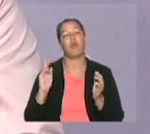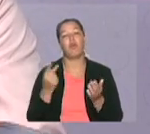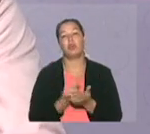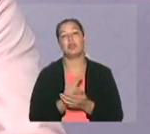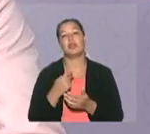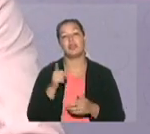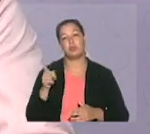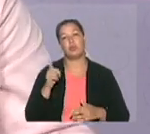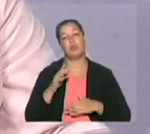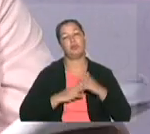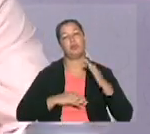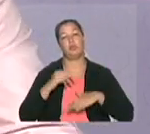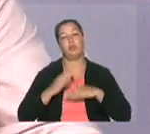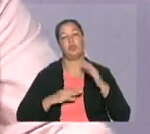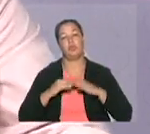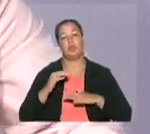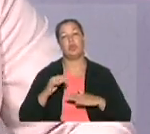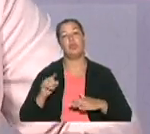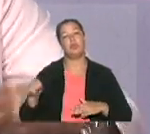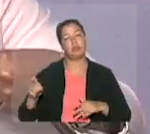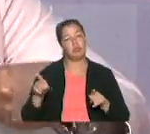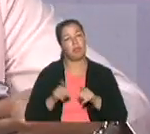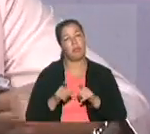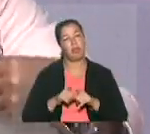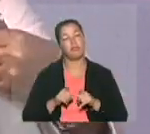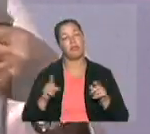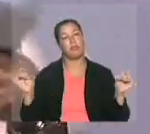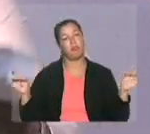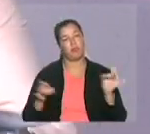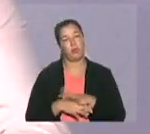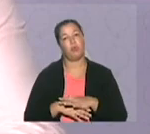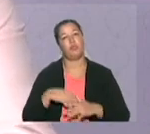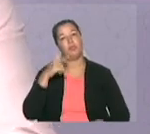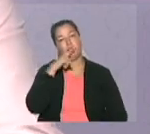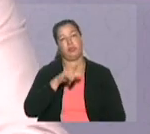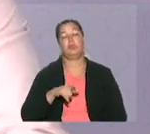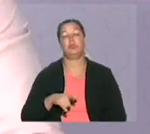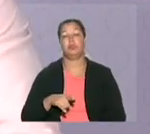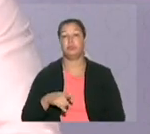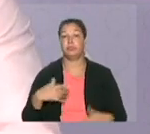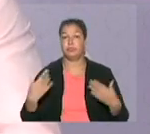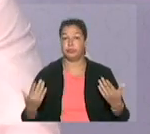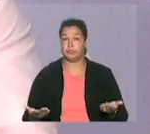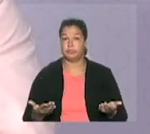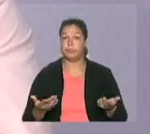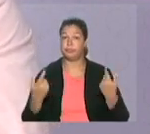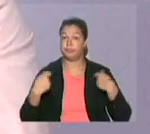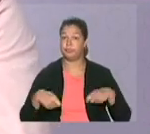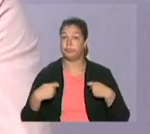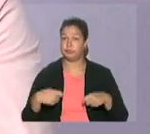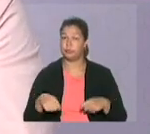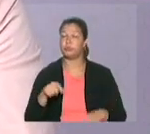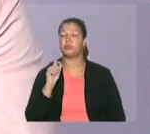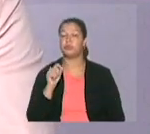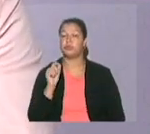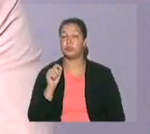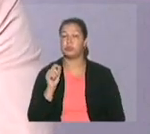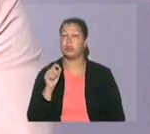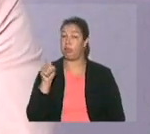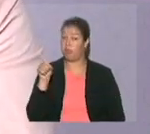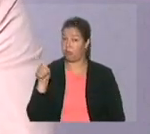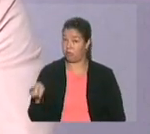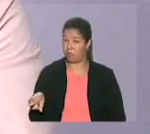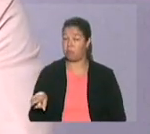ele só vai acontecer quando o profissional também estiver apto a fazê-lo. E o que é